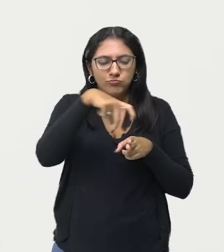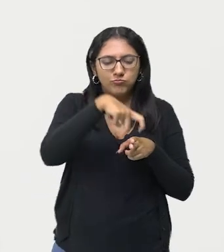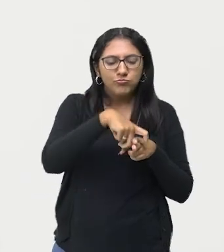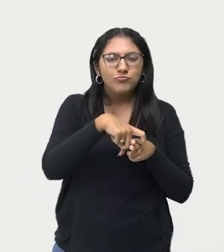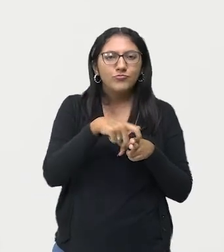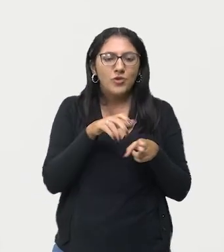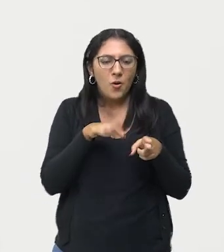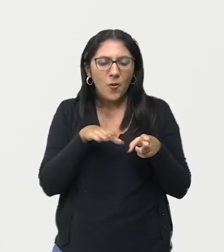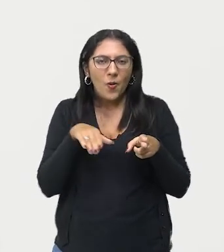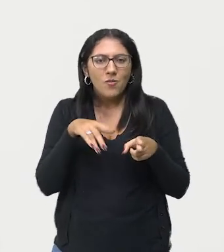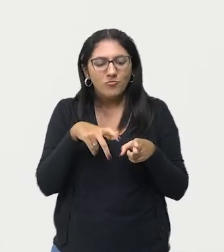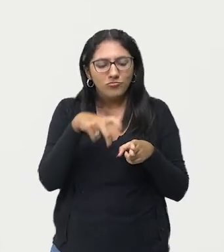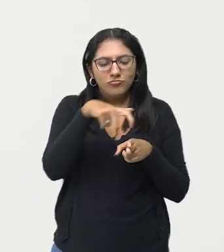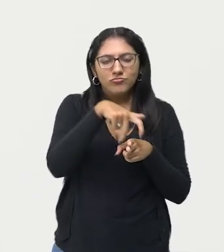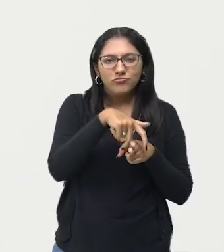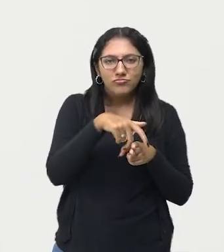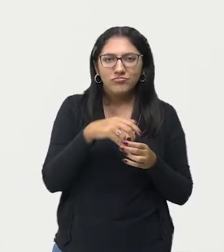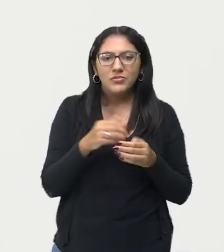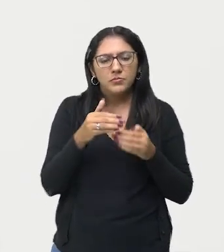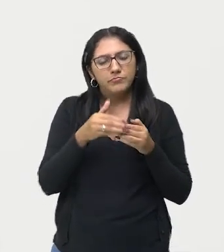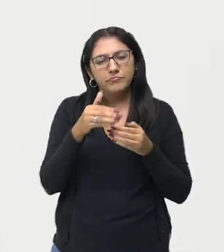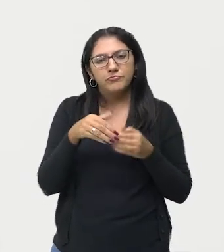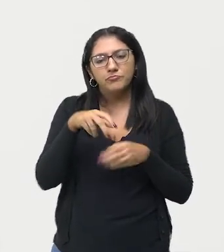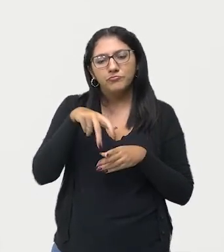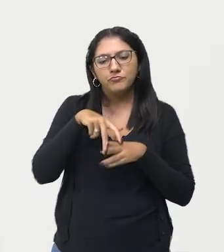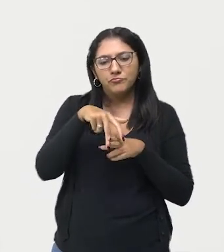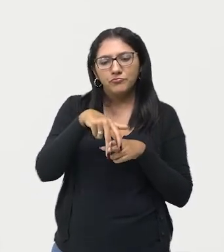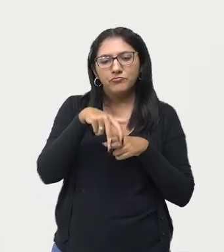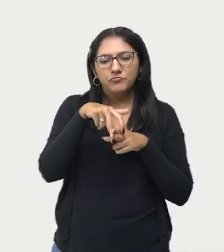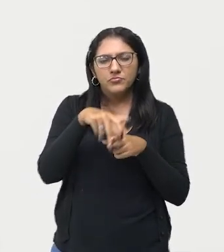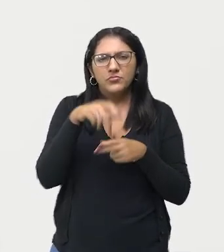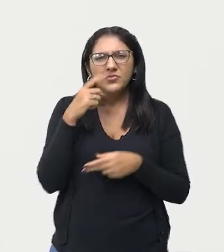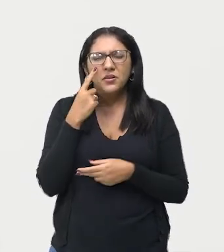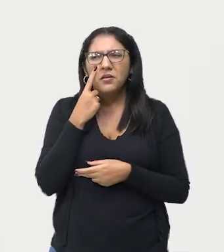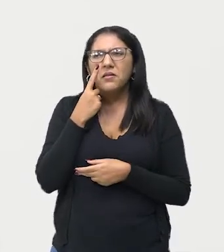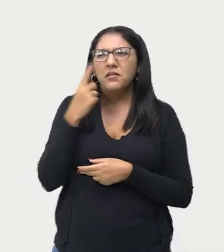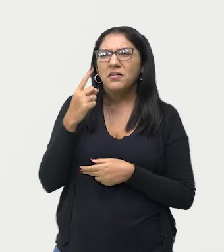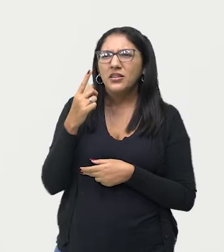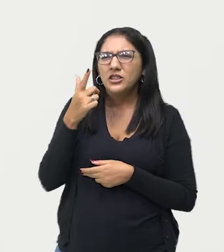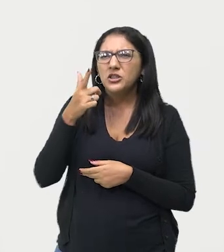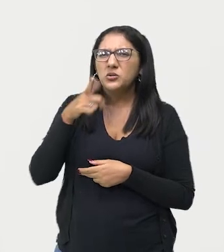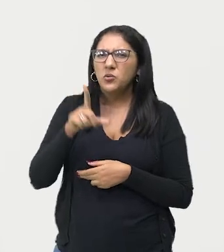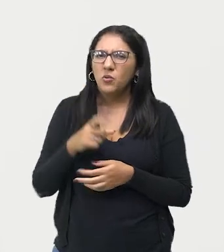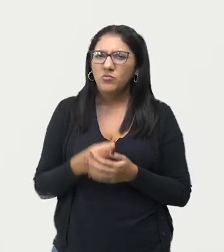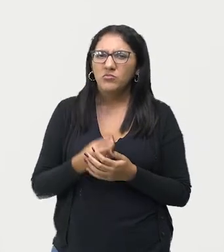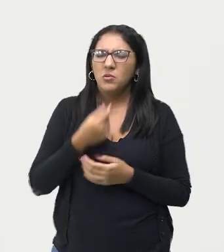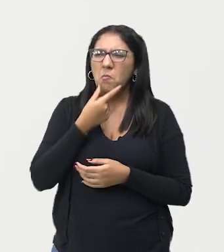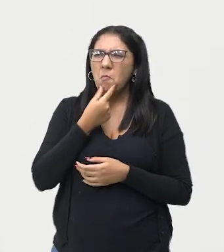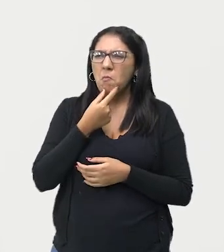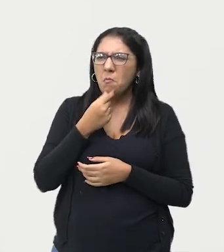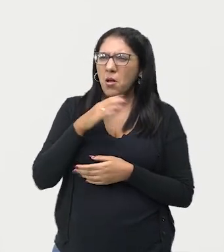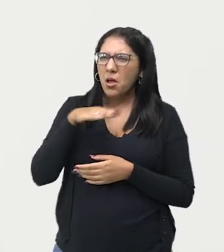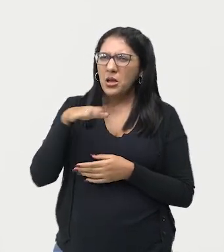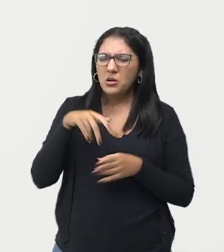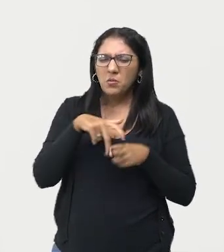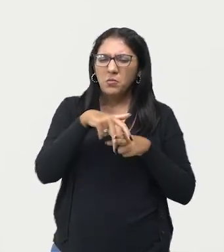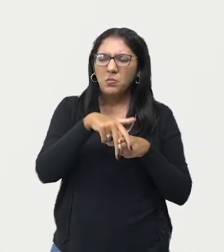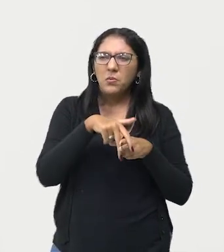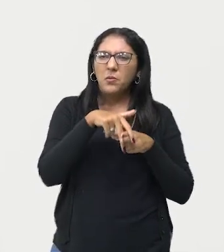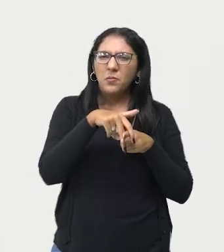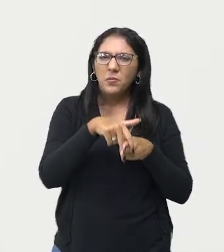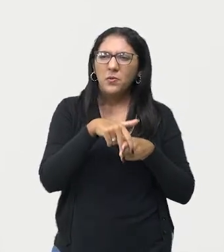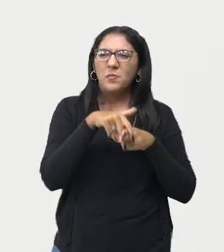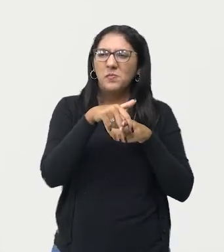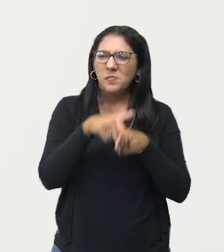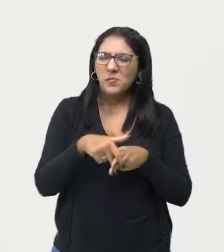pessoas vendo a cena comentaram: onde já se viu uma coisa igual? Um menino cheio de vida, montado no burro e o velho a caminhar